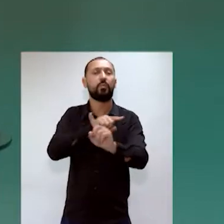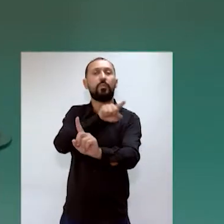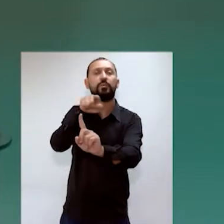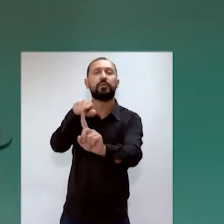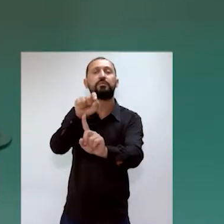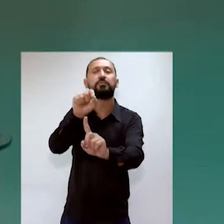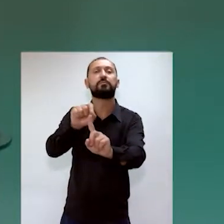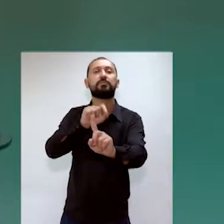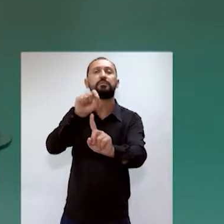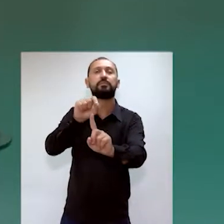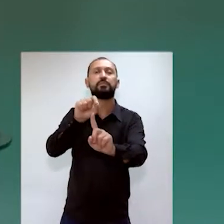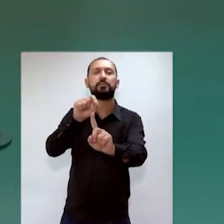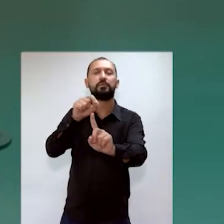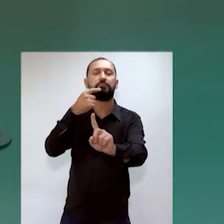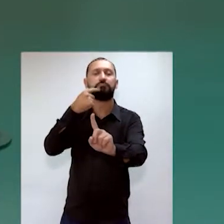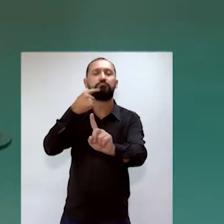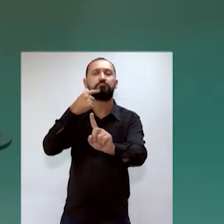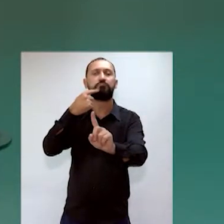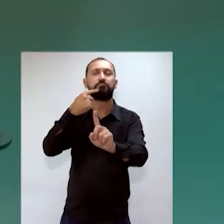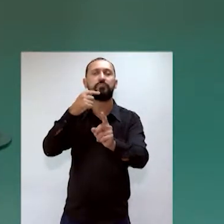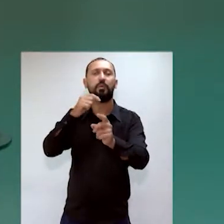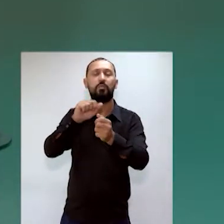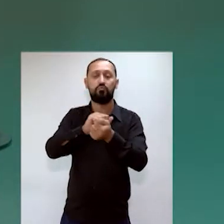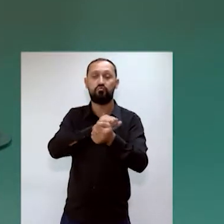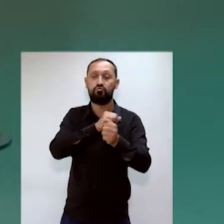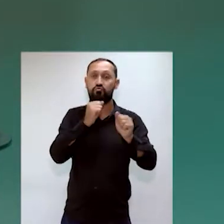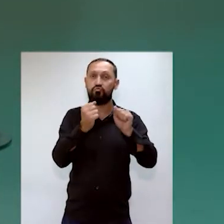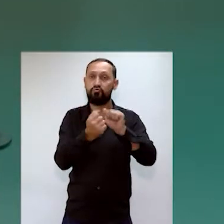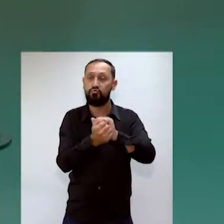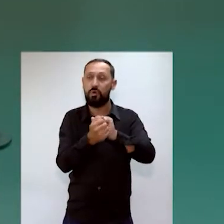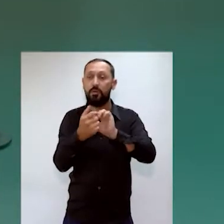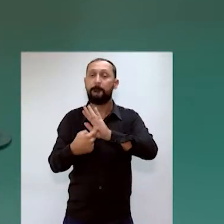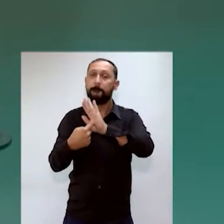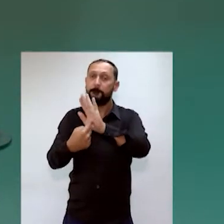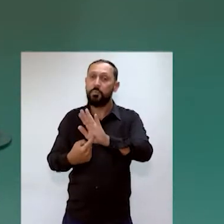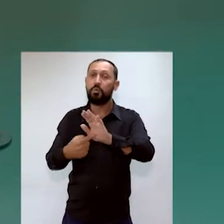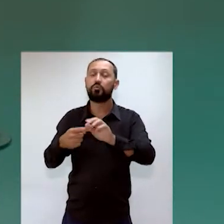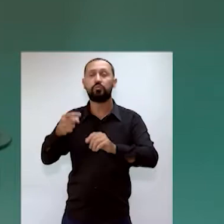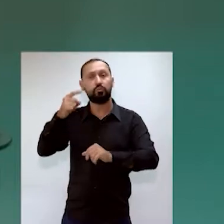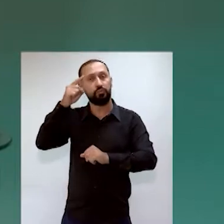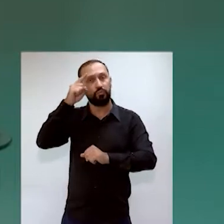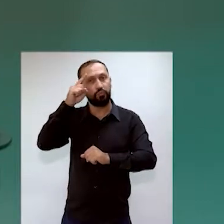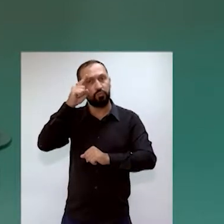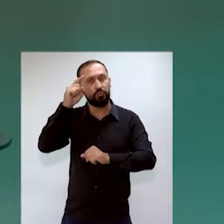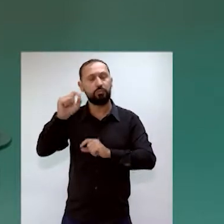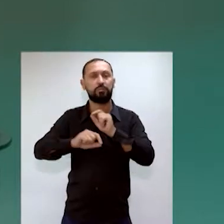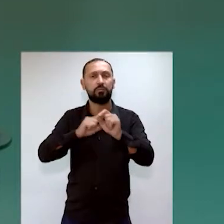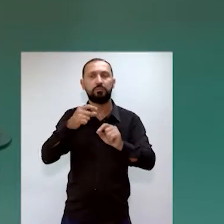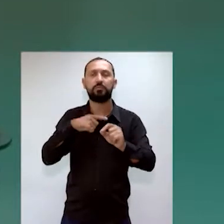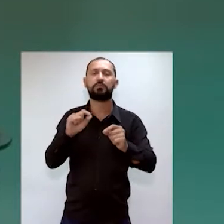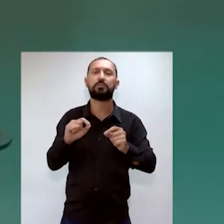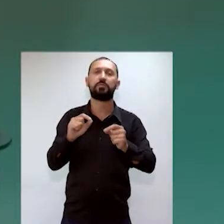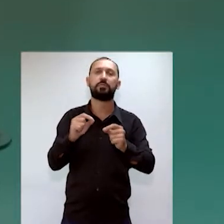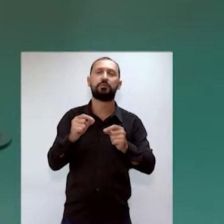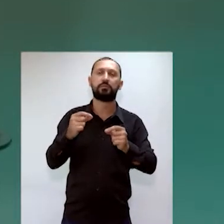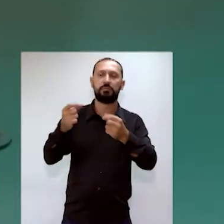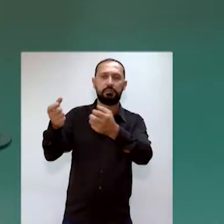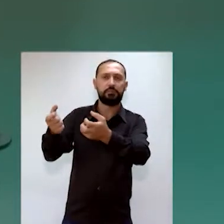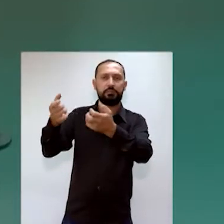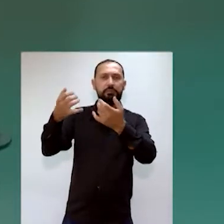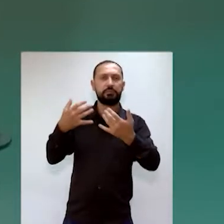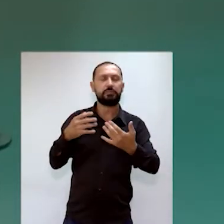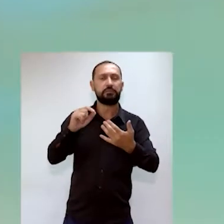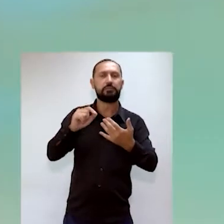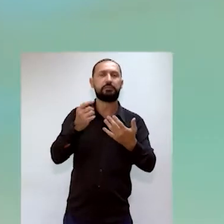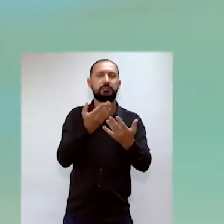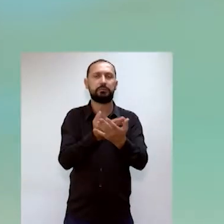o objetivo de apreender mesmo o cotidiano do trabalho dos participantes, né, através das falas dos